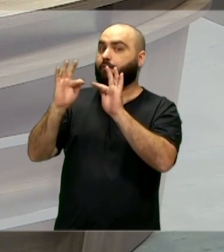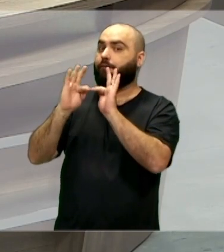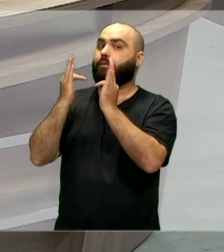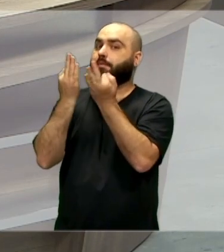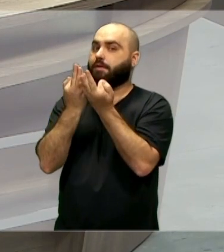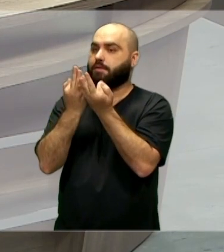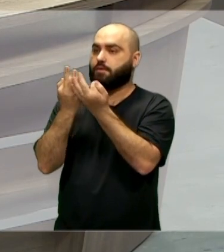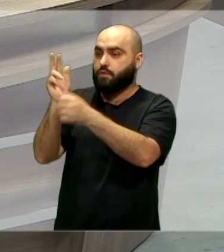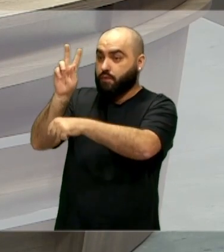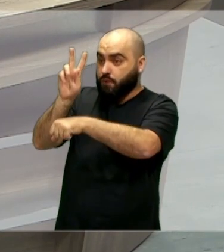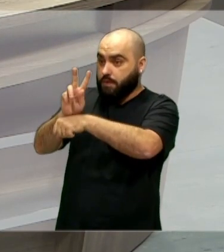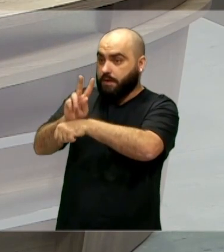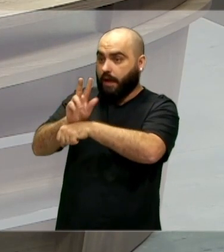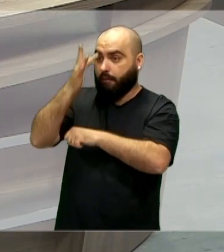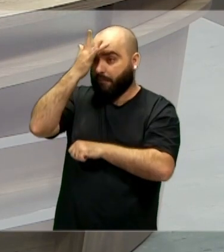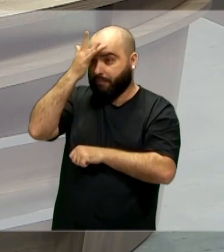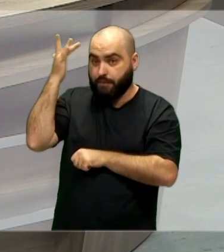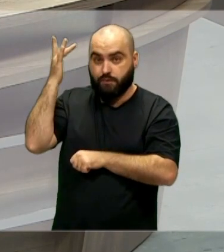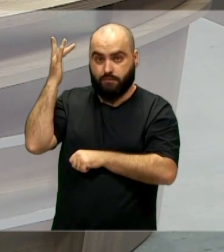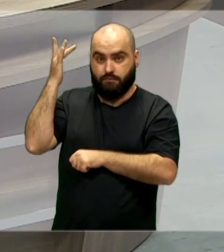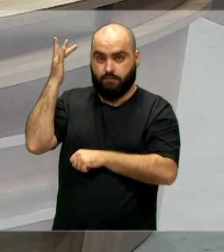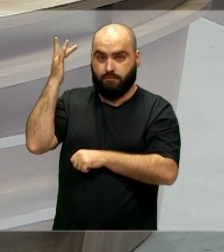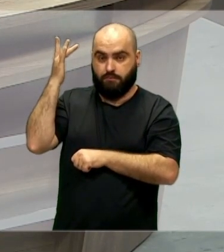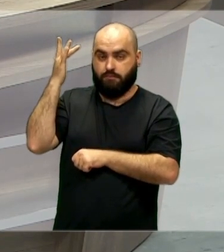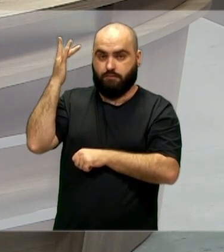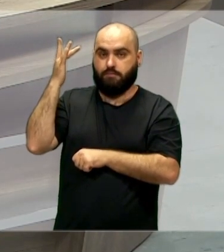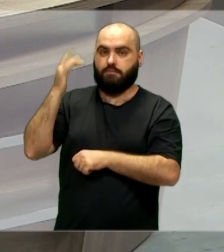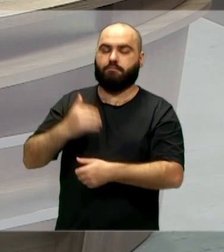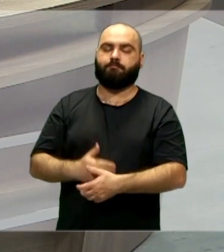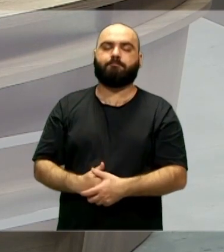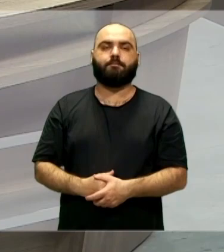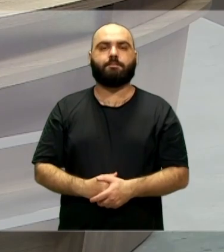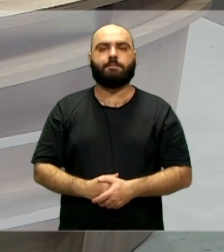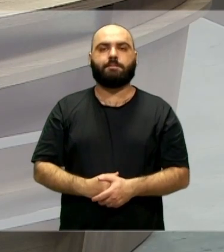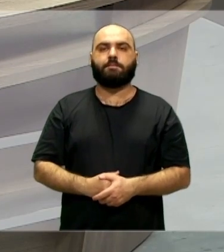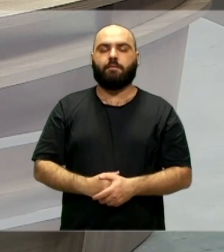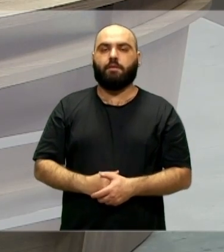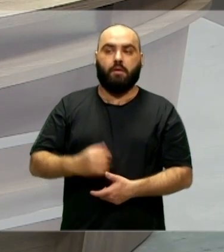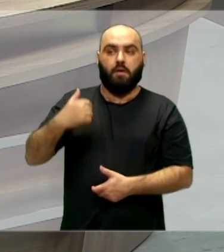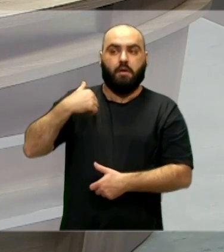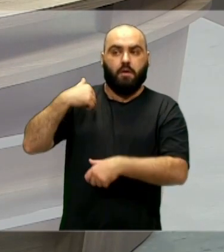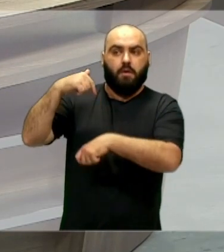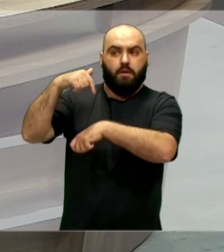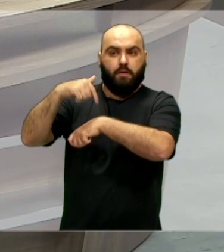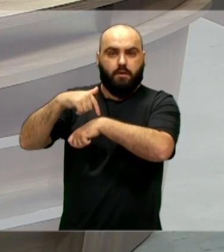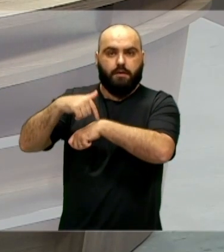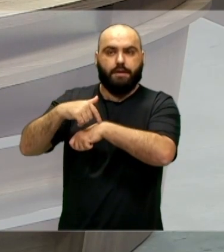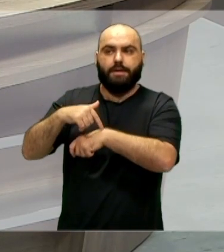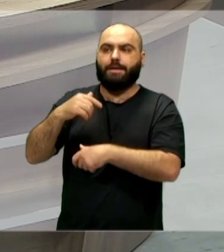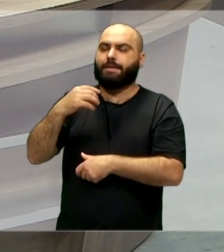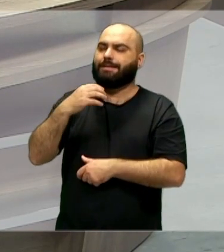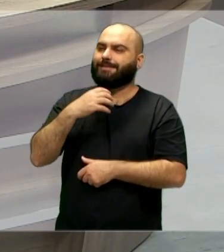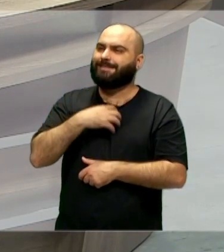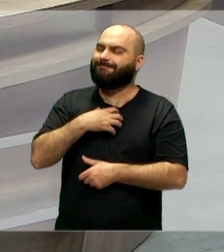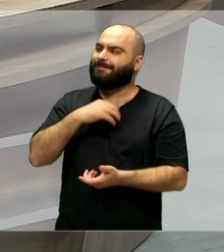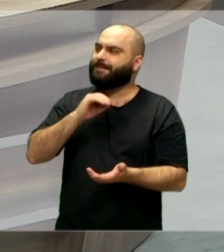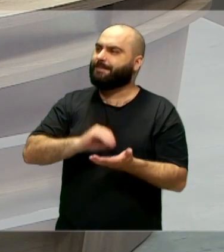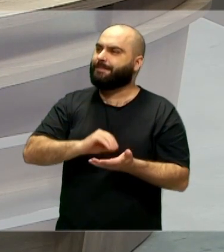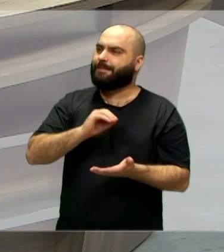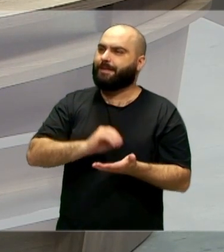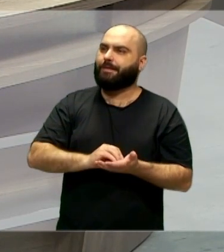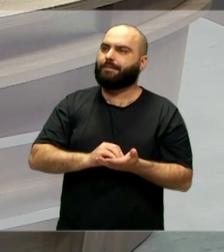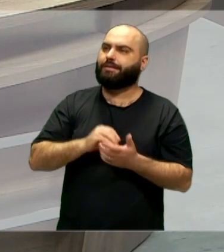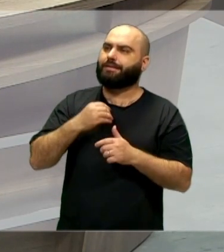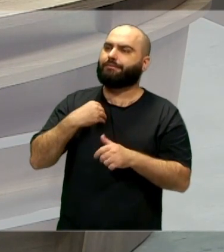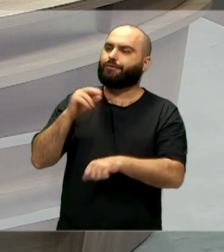de pessoas, não de um grupo populacional pontualmente. Durante a residência, eu também senti falta. Como é que eu vou cuidar